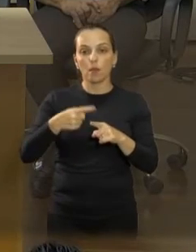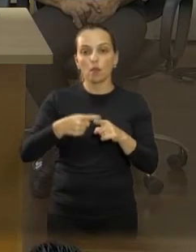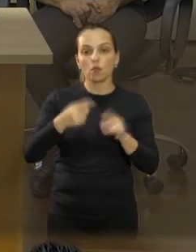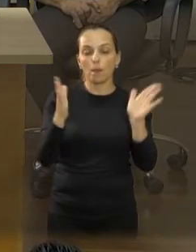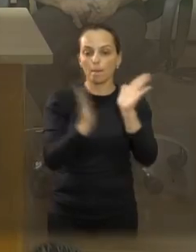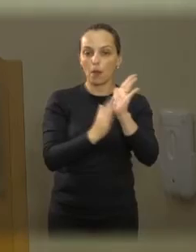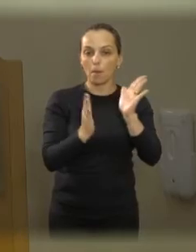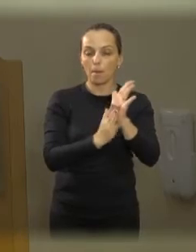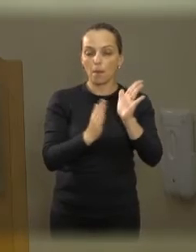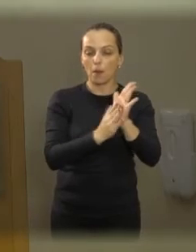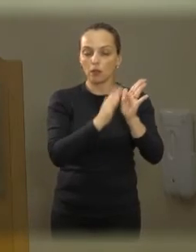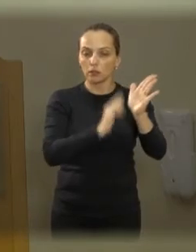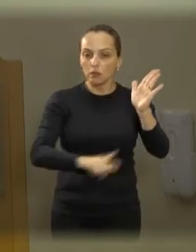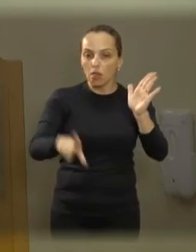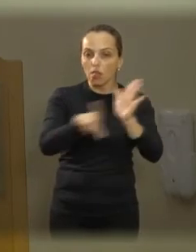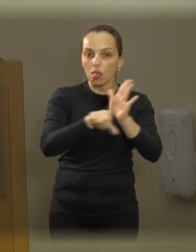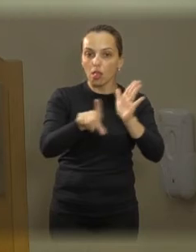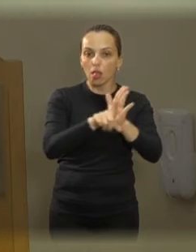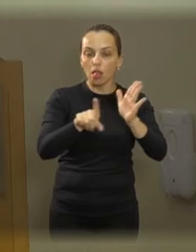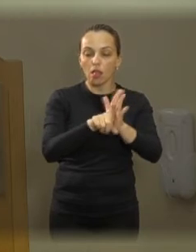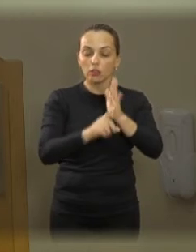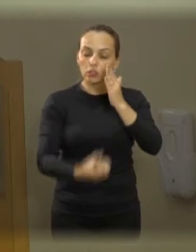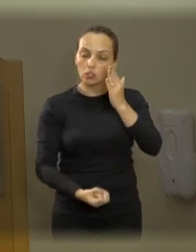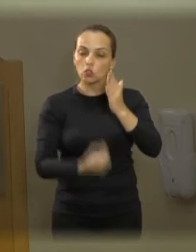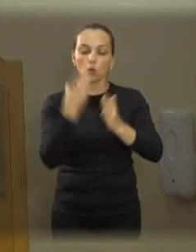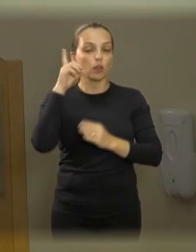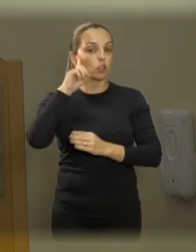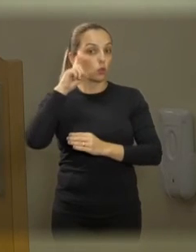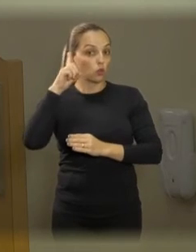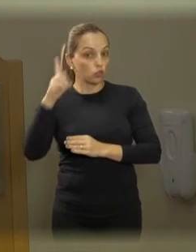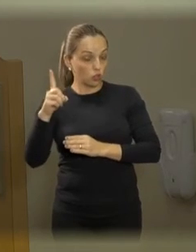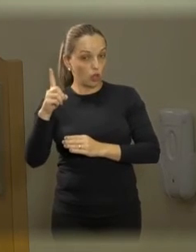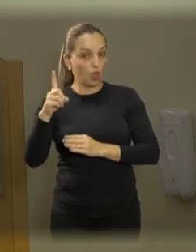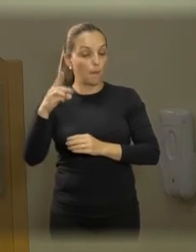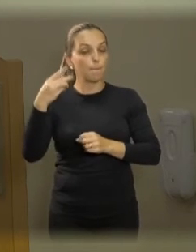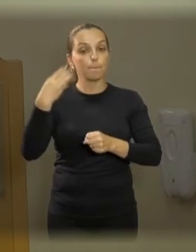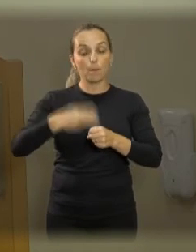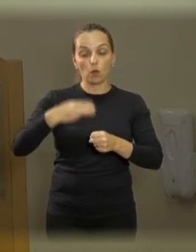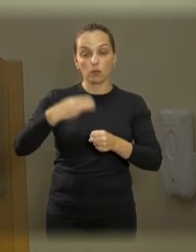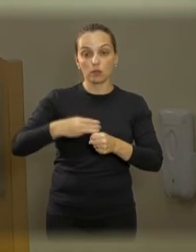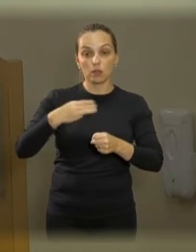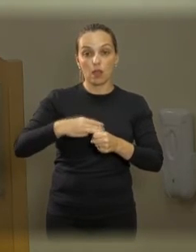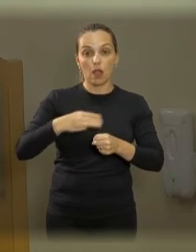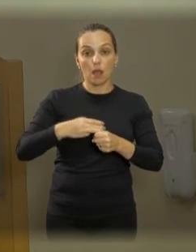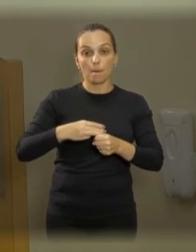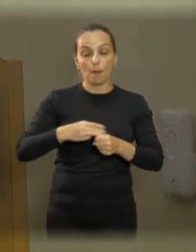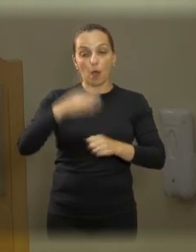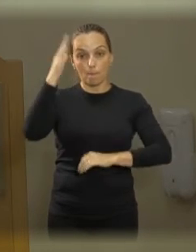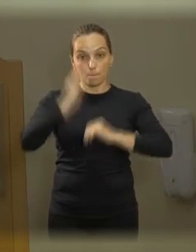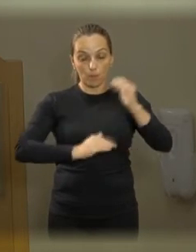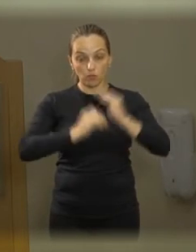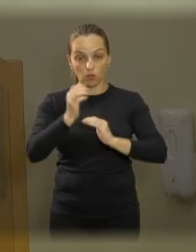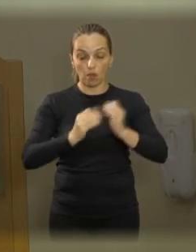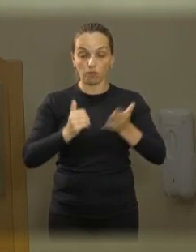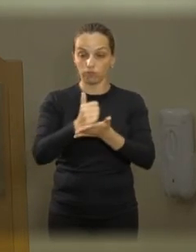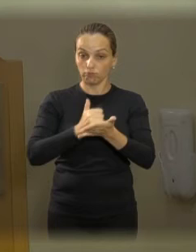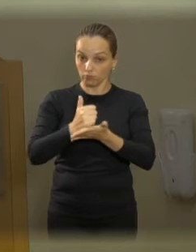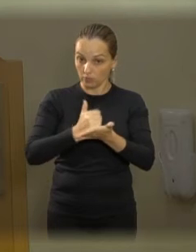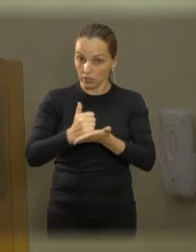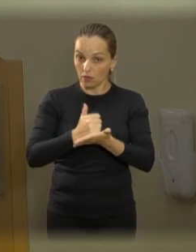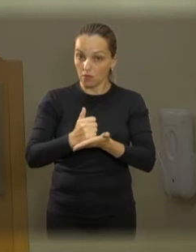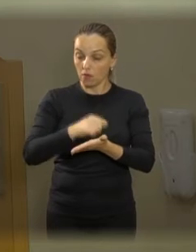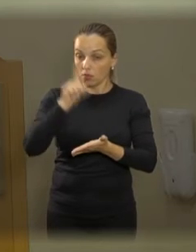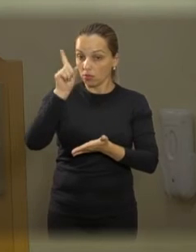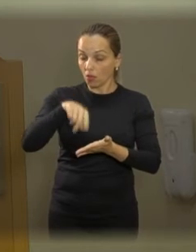pela autoria dessa lei que instituiu o Dia Municipal do Farmacêutico, que é um grande reconhecimento para a nossa